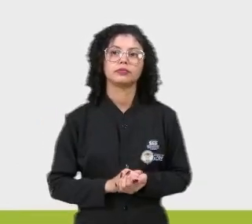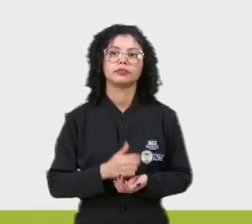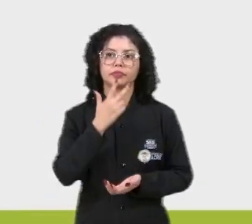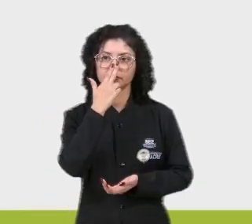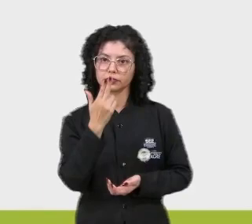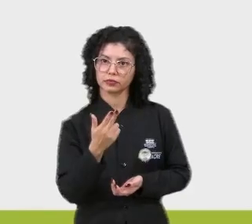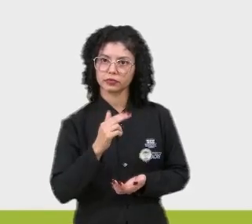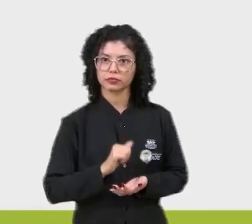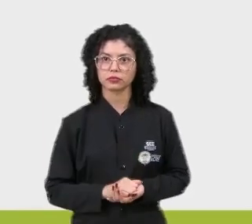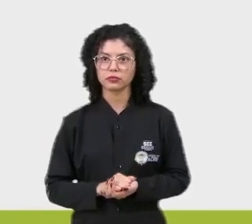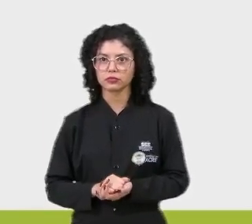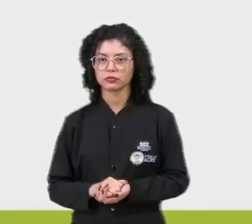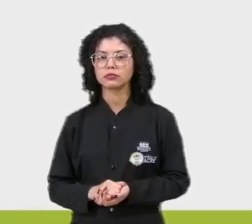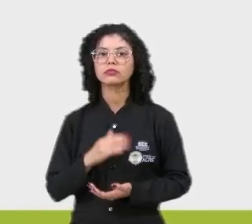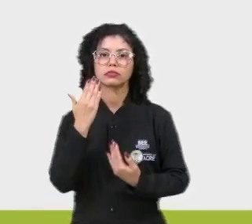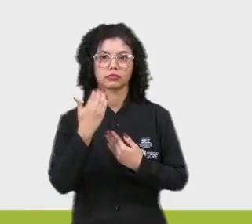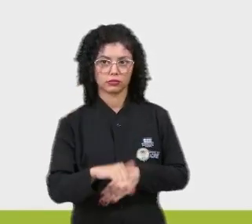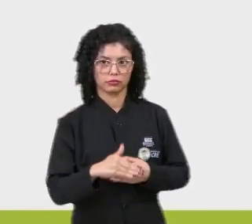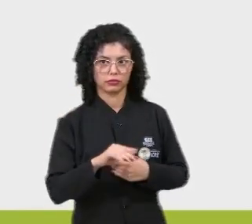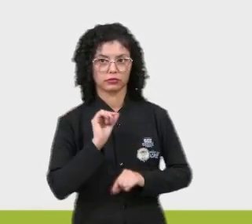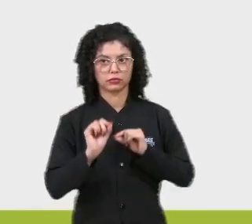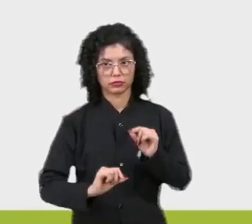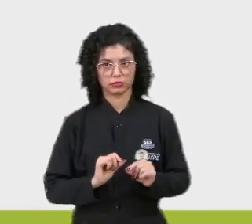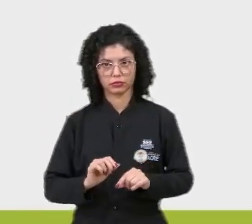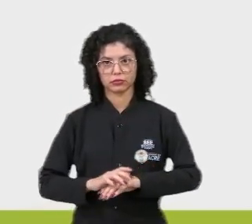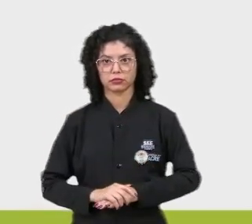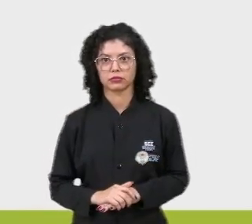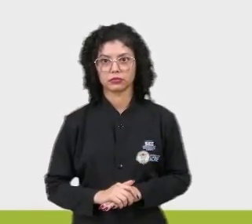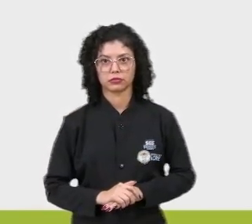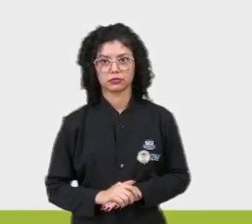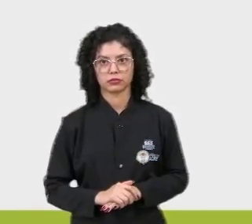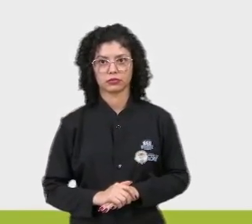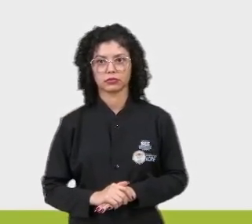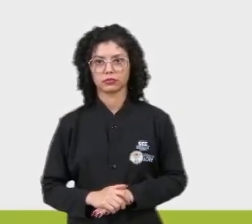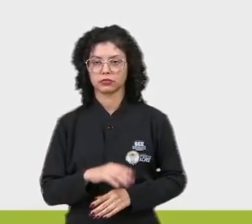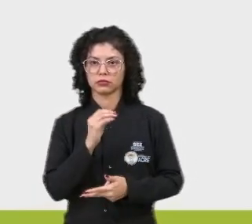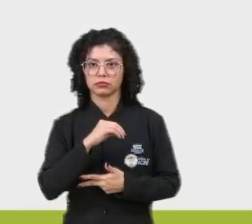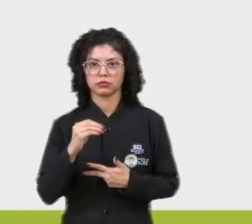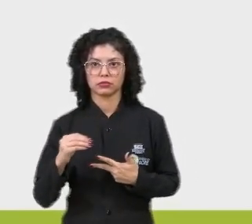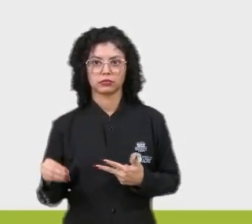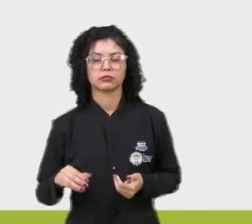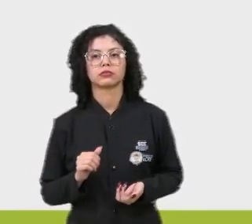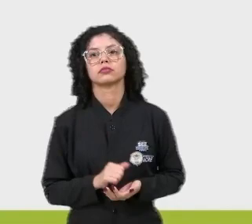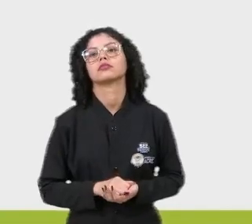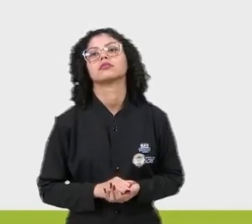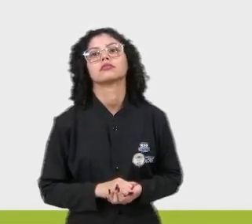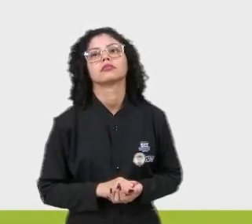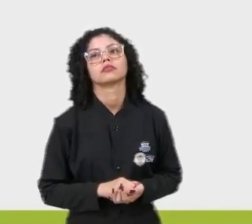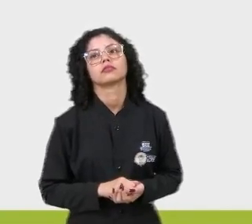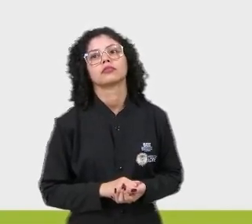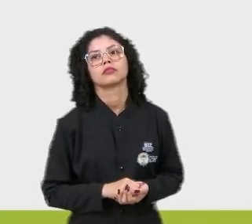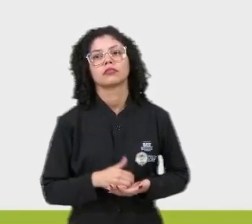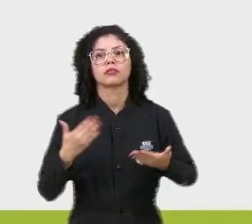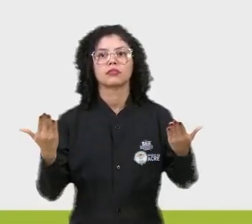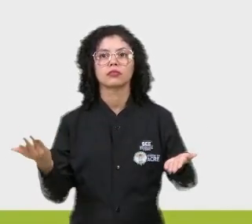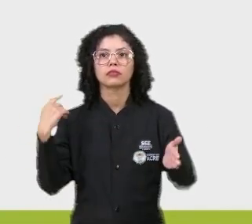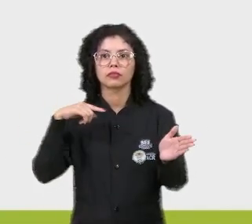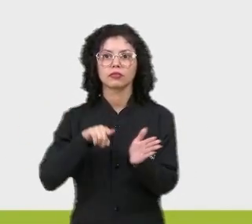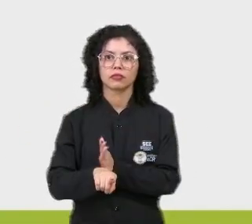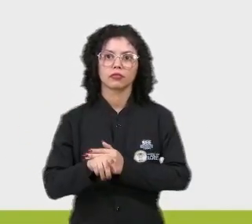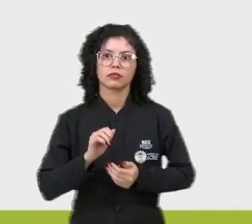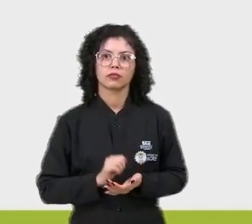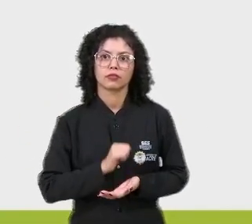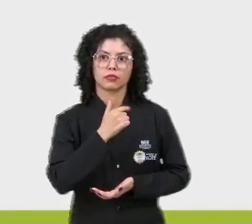aparece na prova como que isso aparece lá no ENEM Vamos lá gente questão